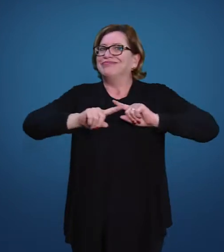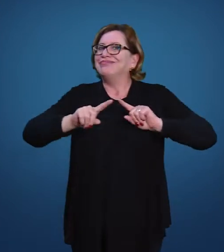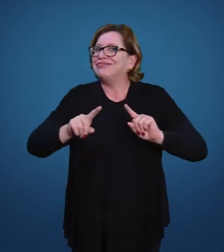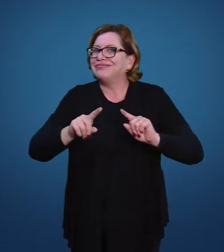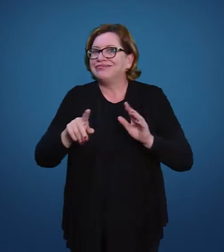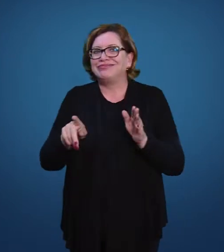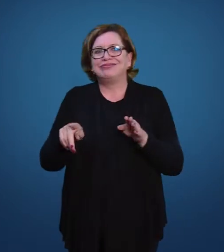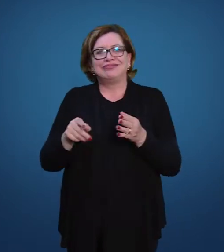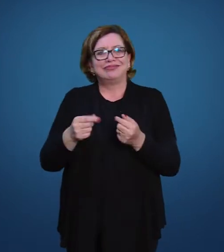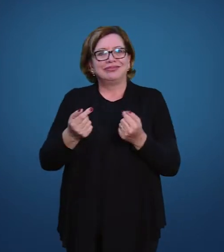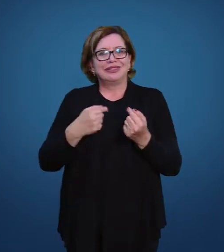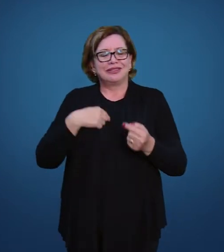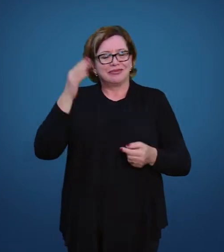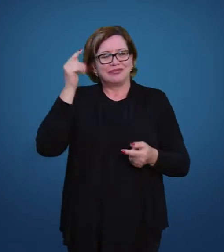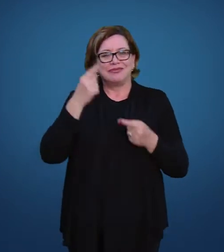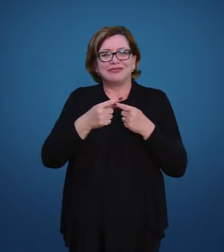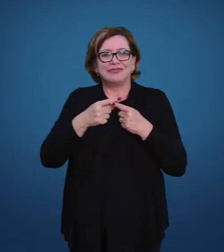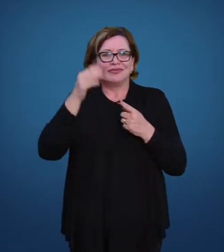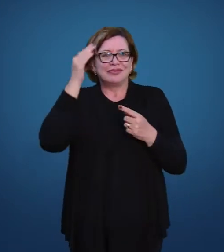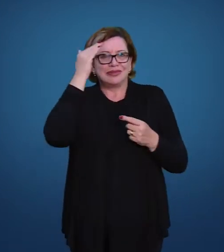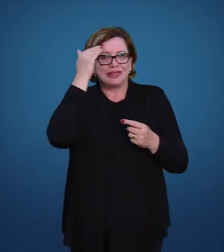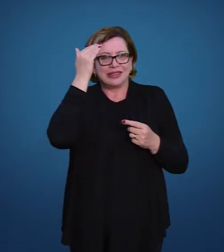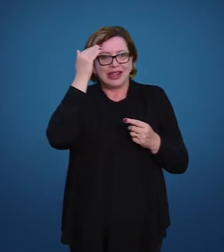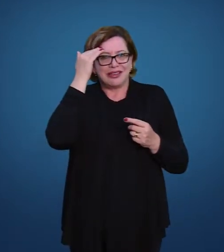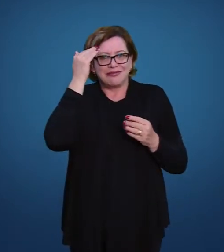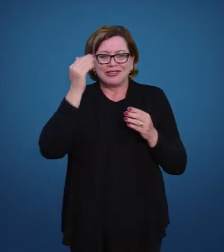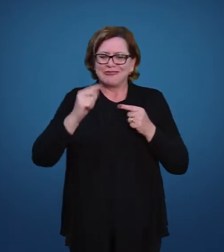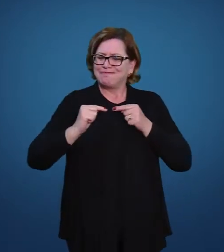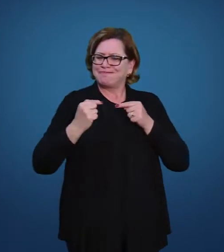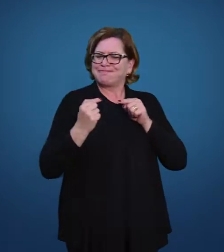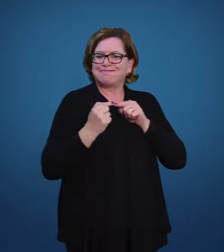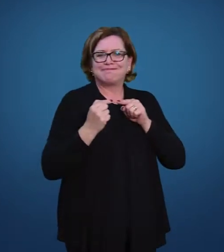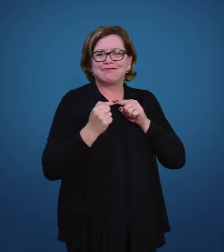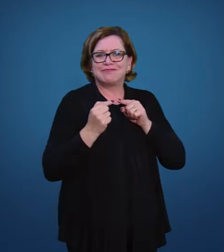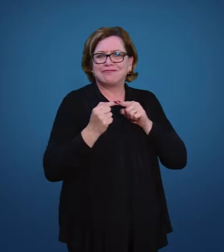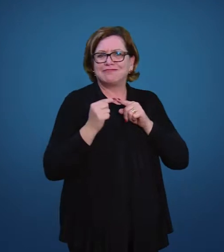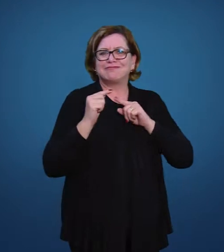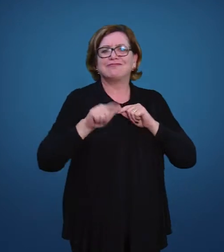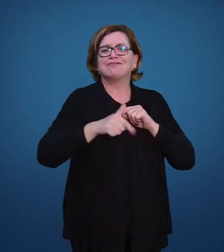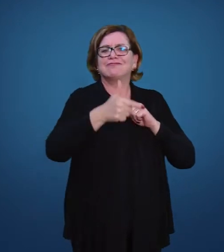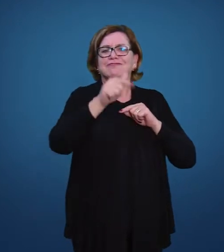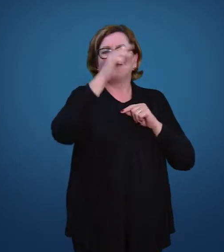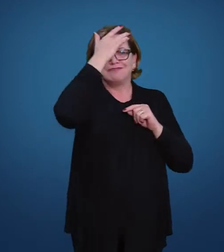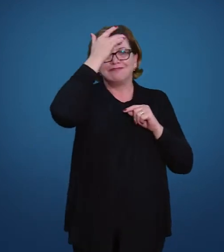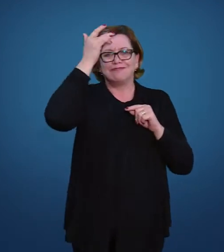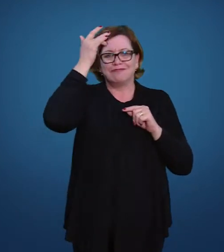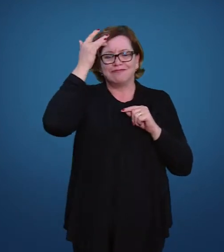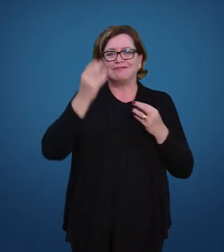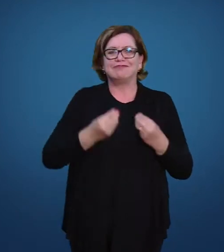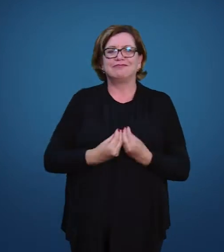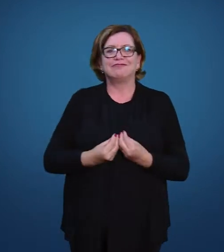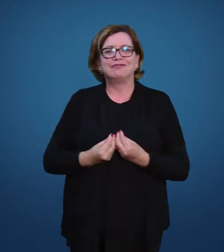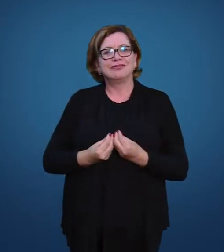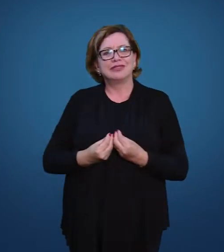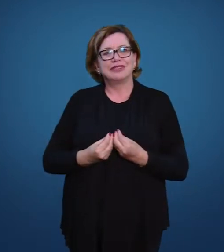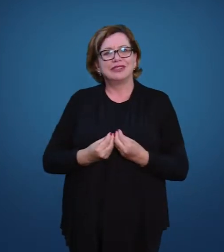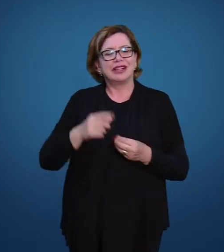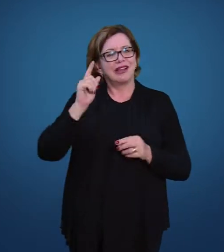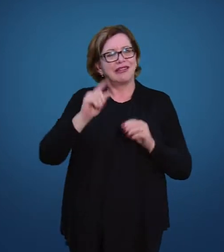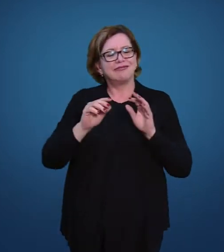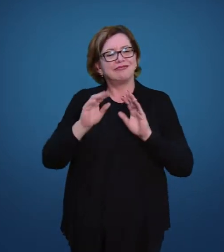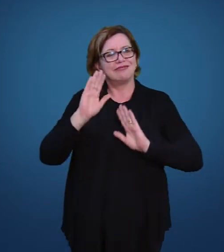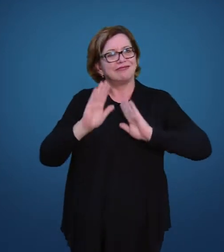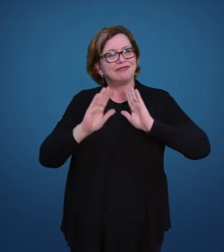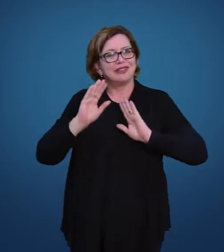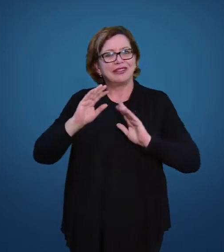e próprios, sabendo que esses interesses são conflitantes com os interesses dos demais. É muito comum